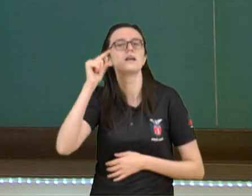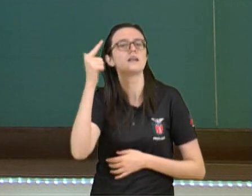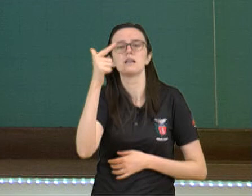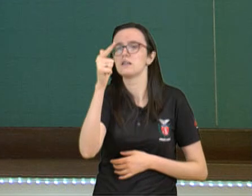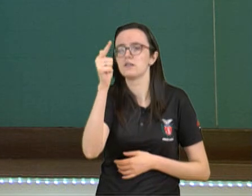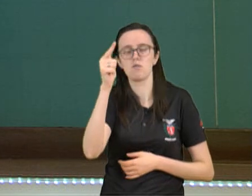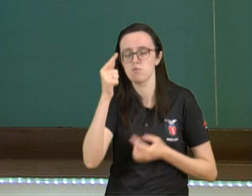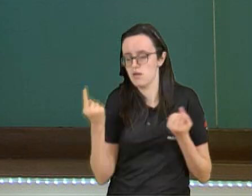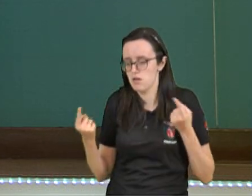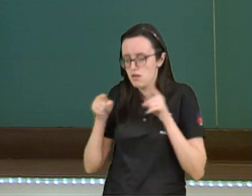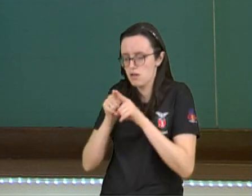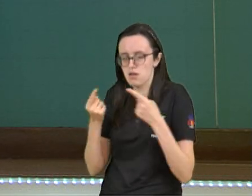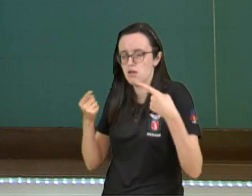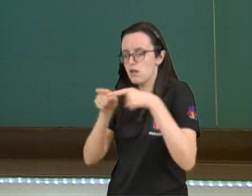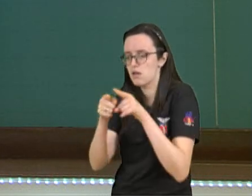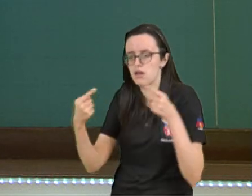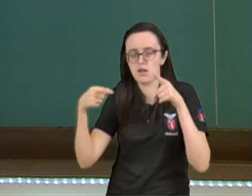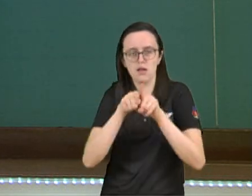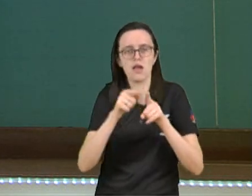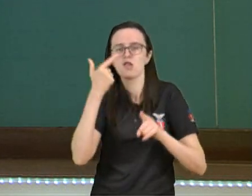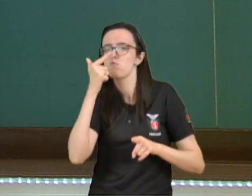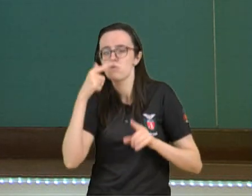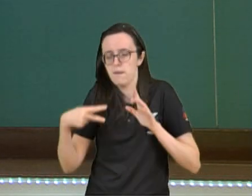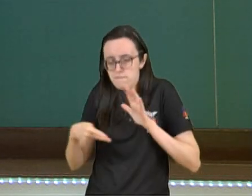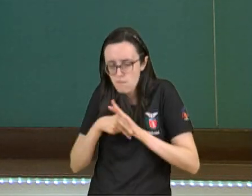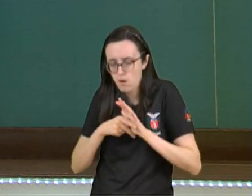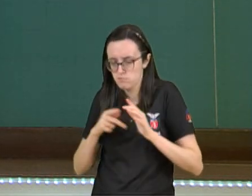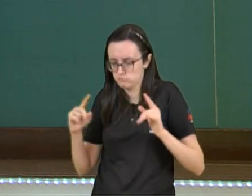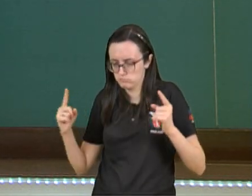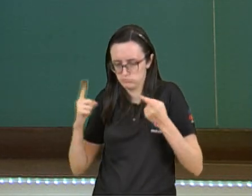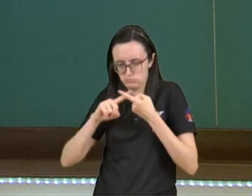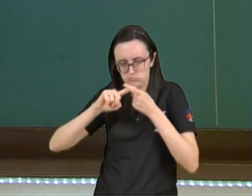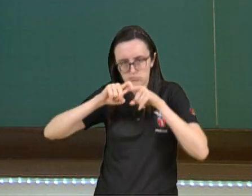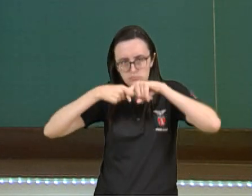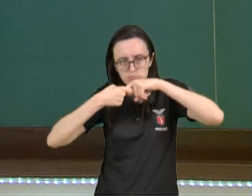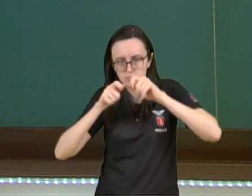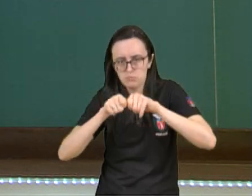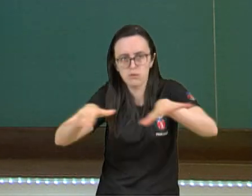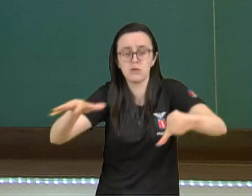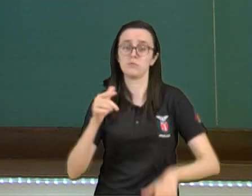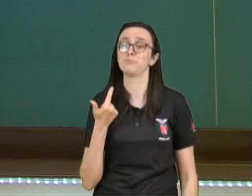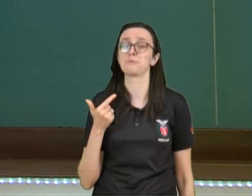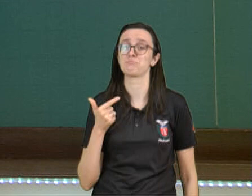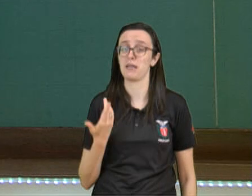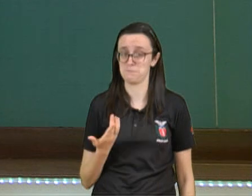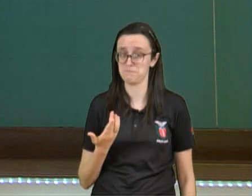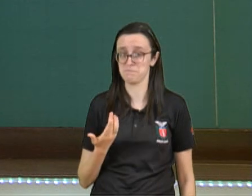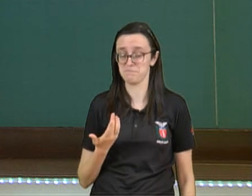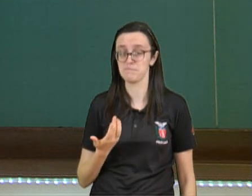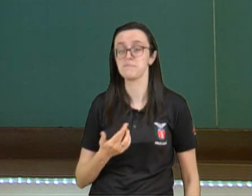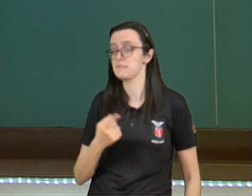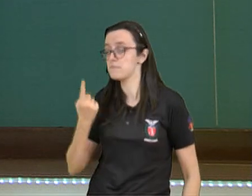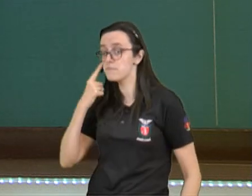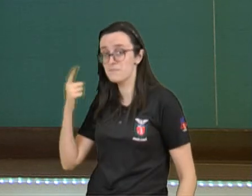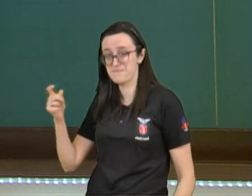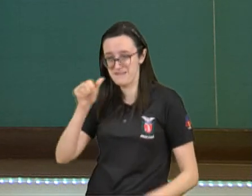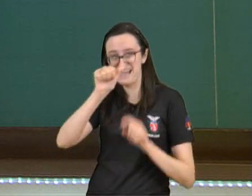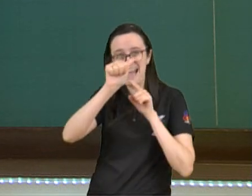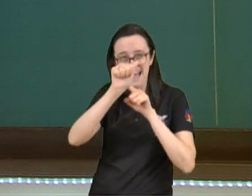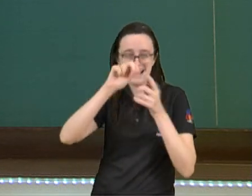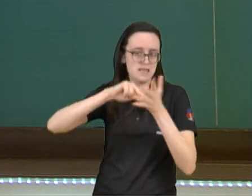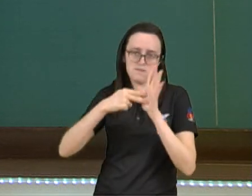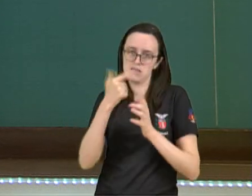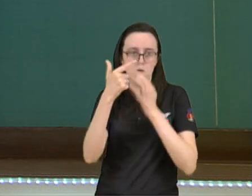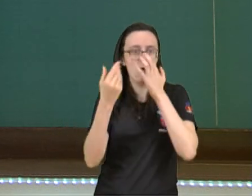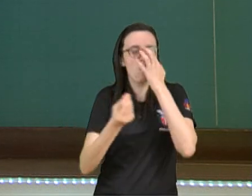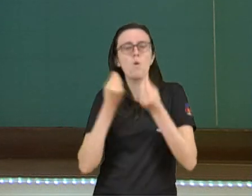a participação de gametas, de células sexuais. Os organismos que se reproduzem assexuadamente fazem o quê?